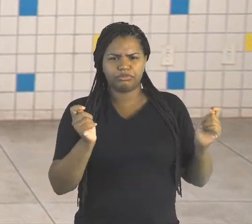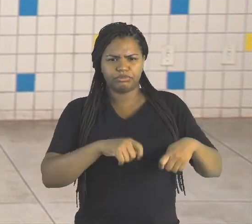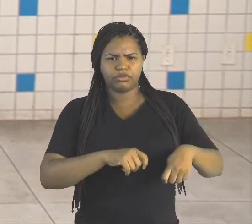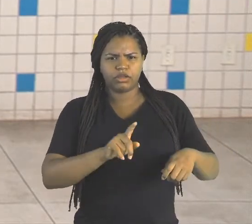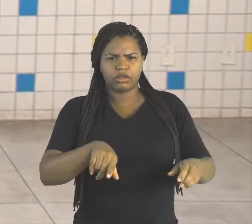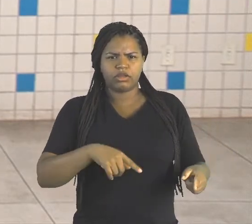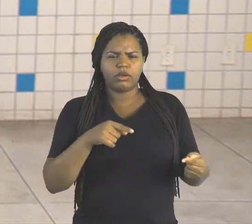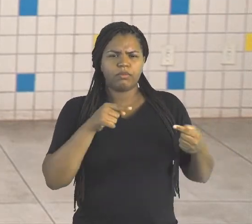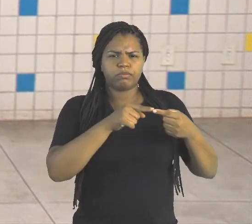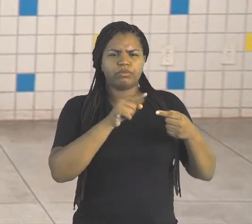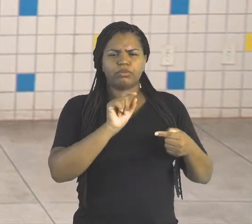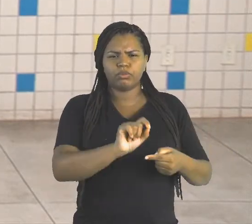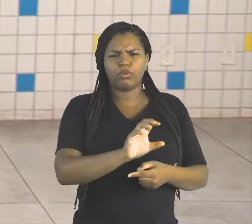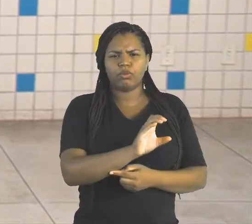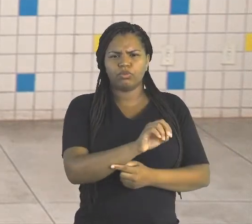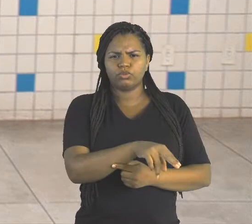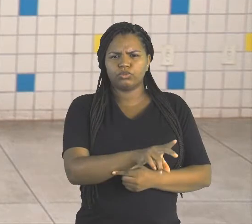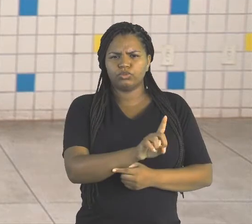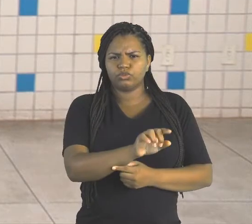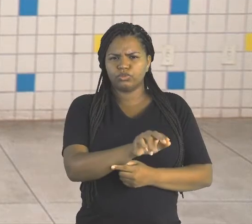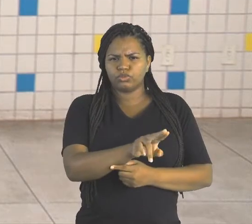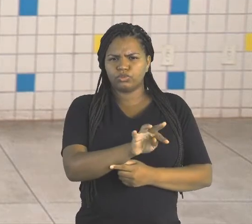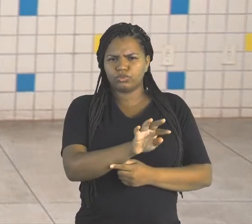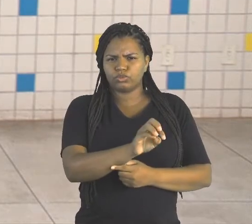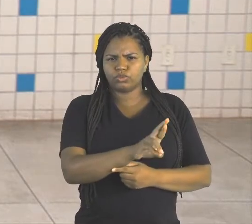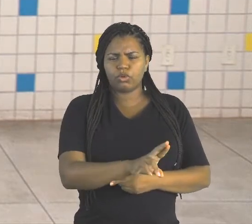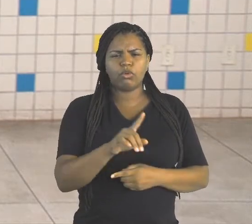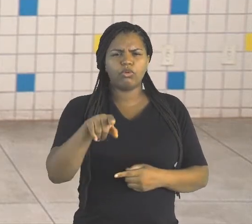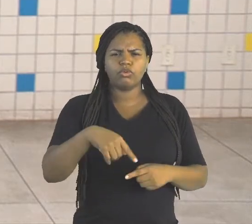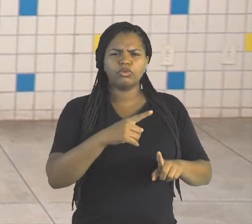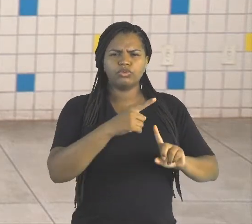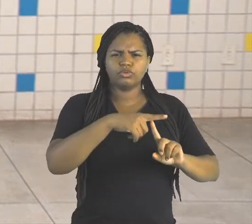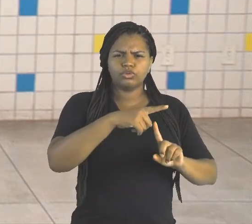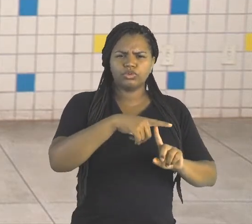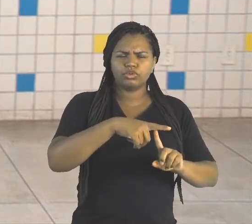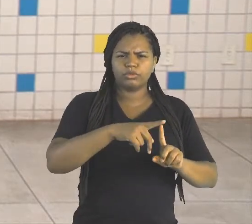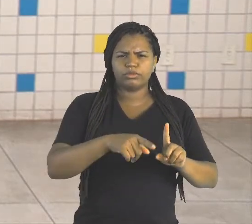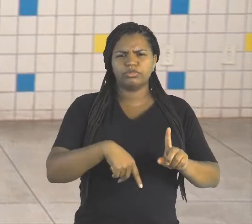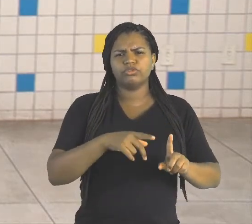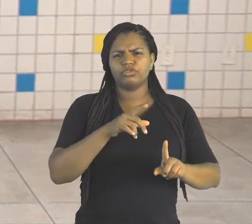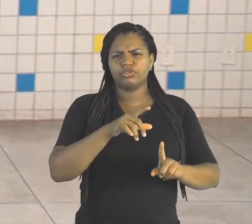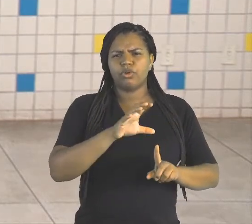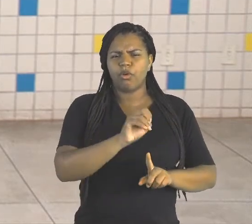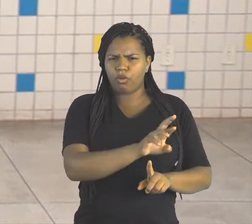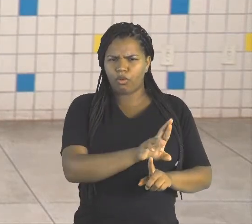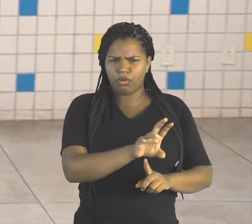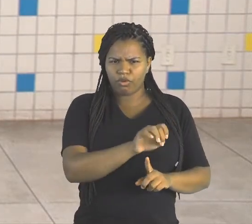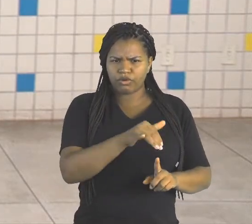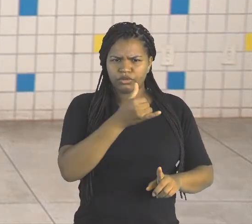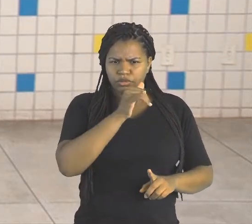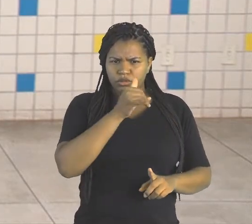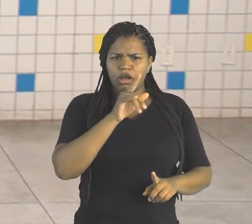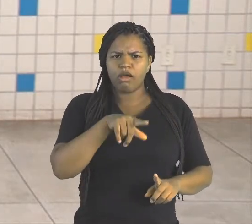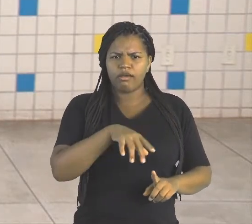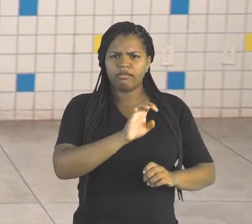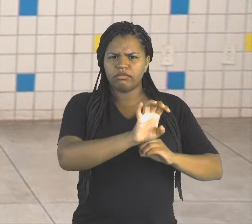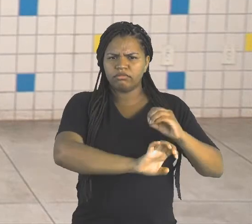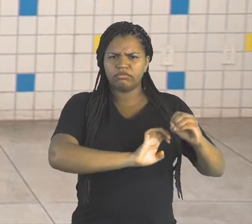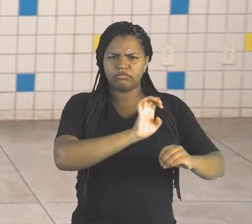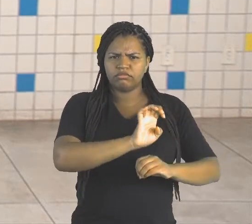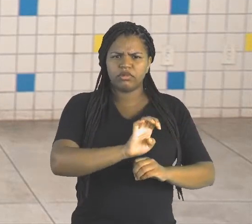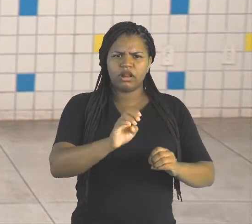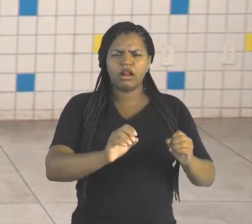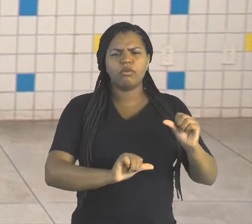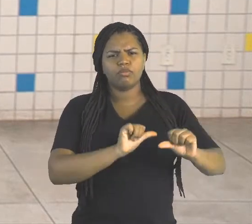condutor. Nesse caso, alunos, esse tipo de corrente elétrica, os elétrons permanecem